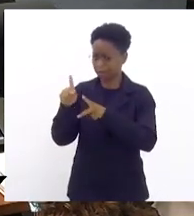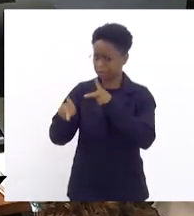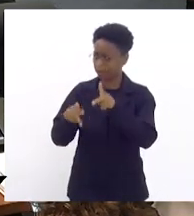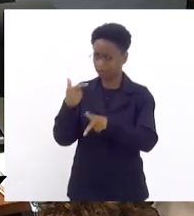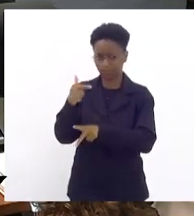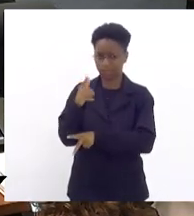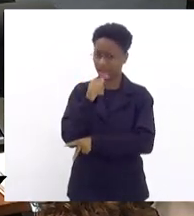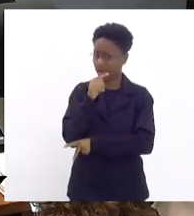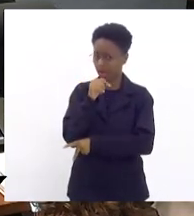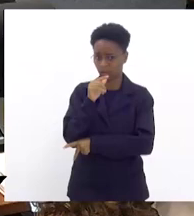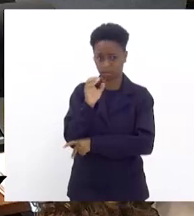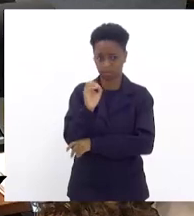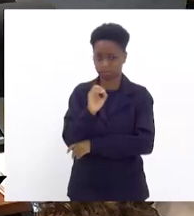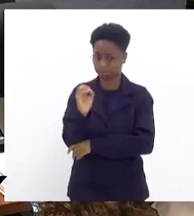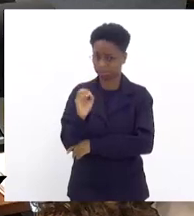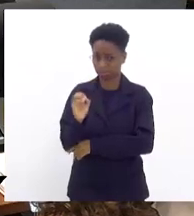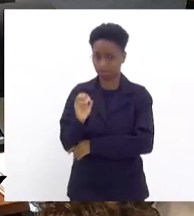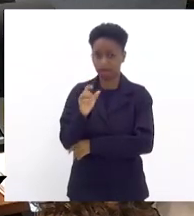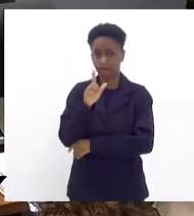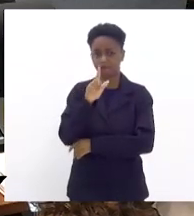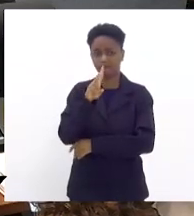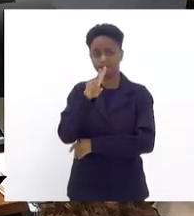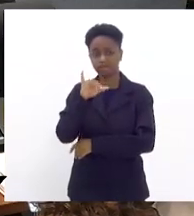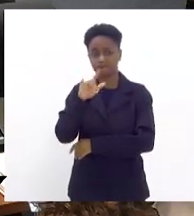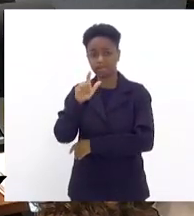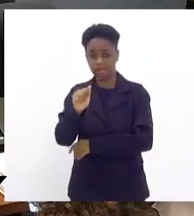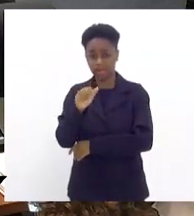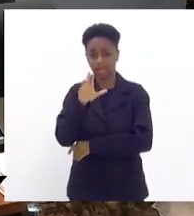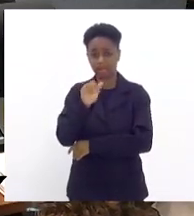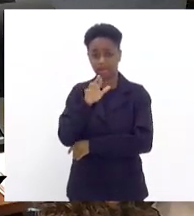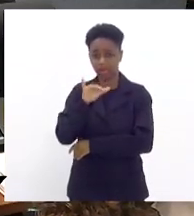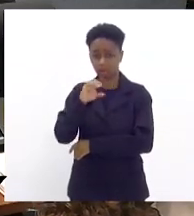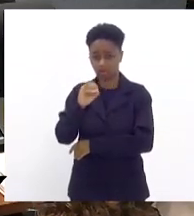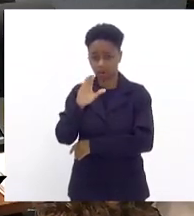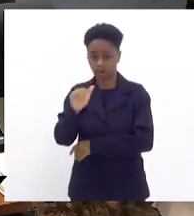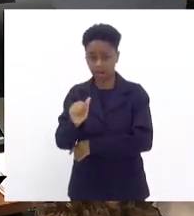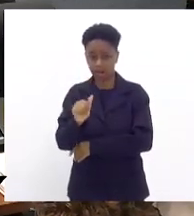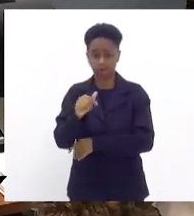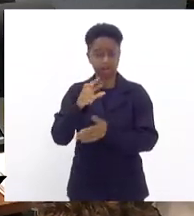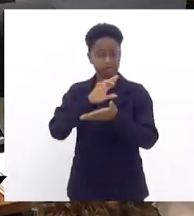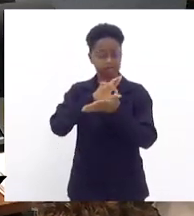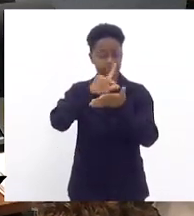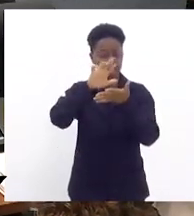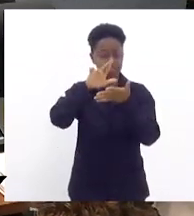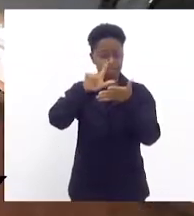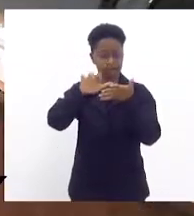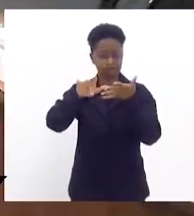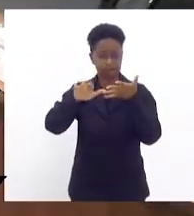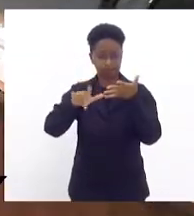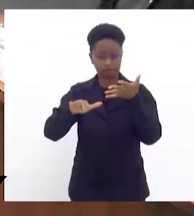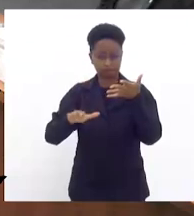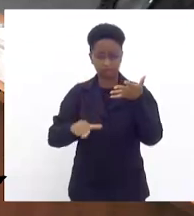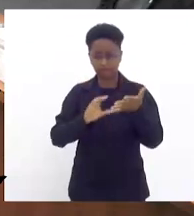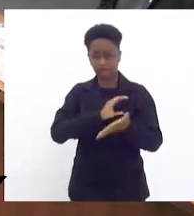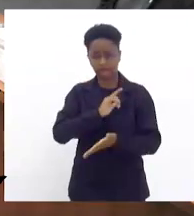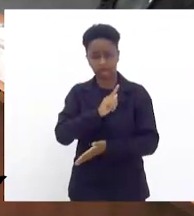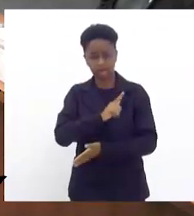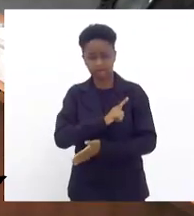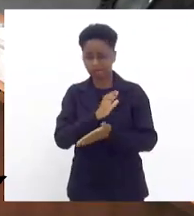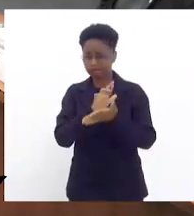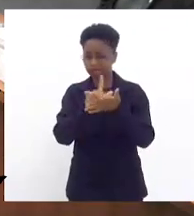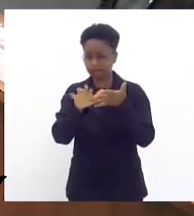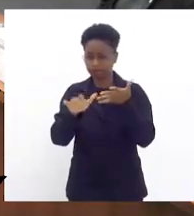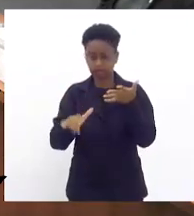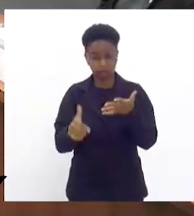não, filha. Vila Carioca sem água, Manguariba, Antares, Campo Grande, Urucânia. Eu